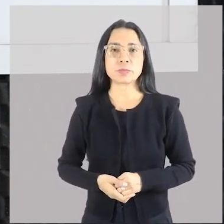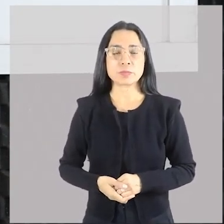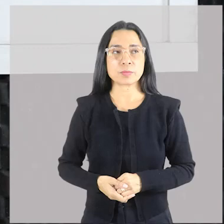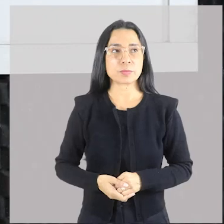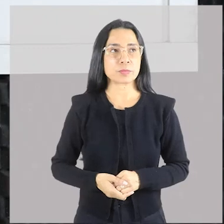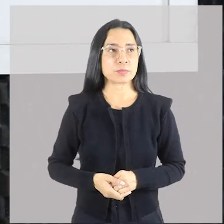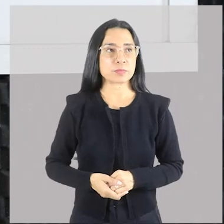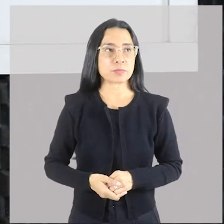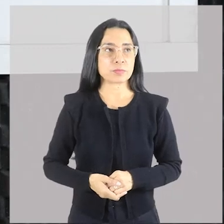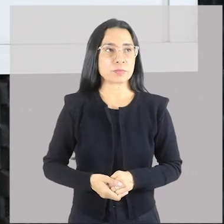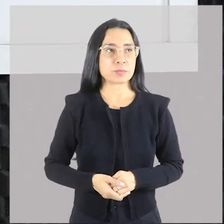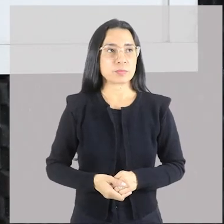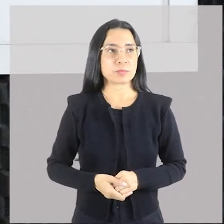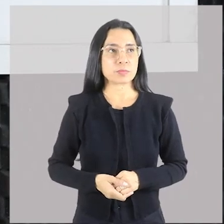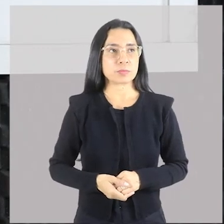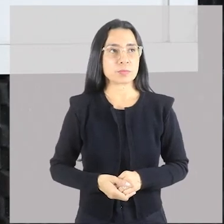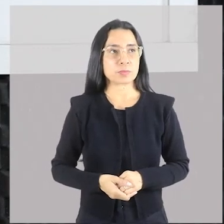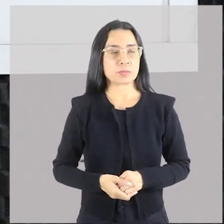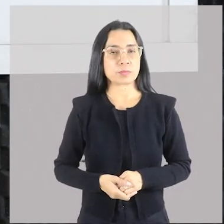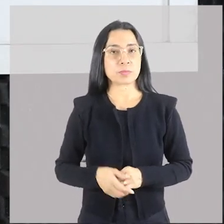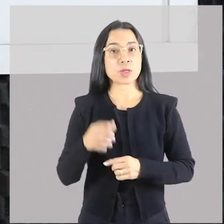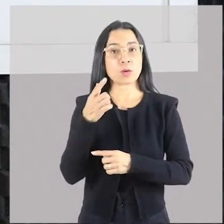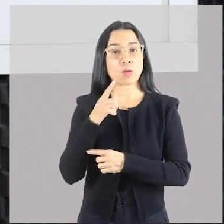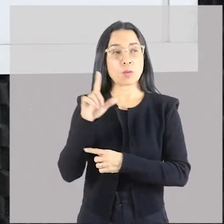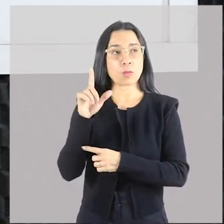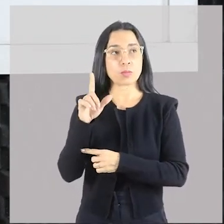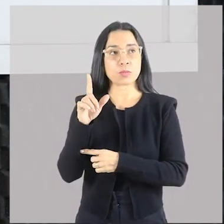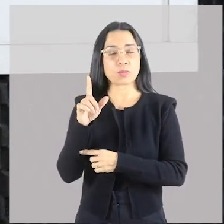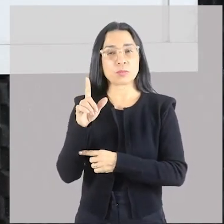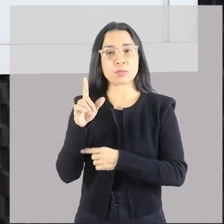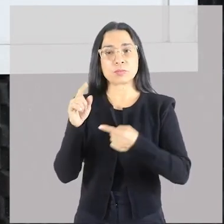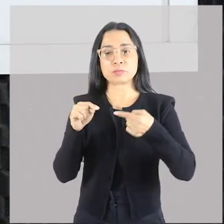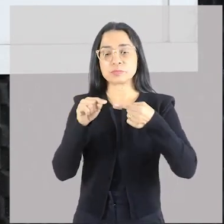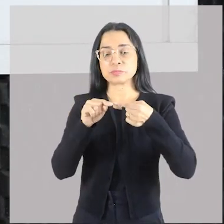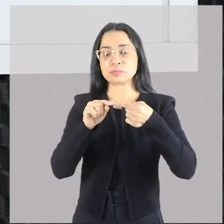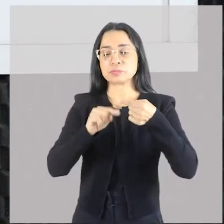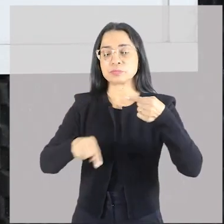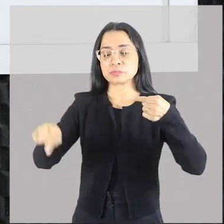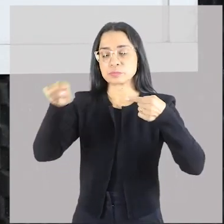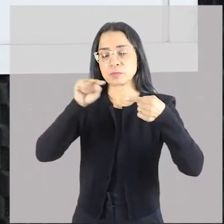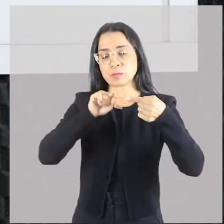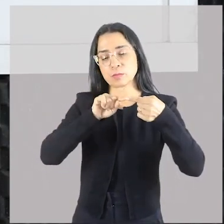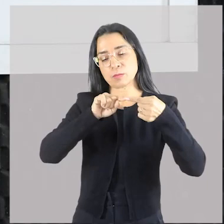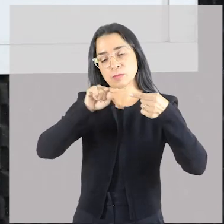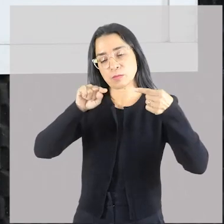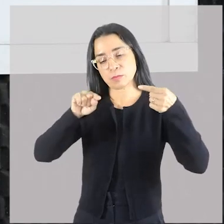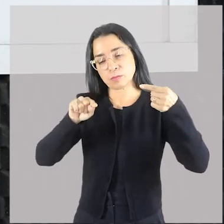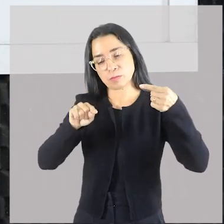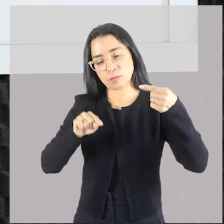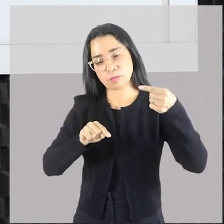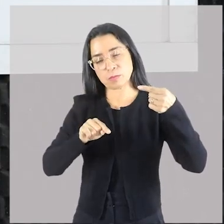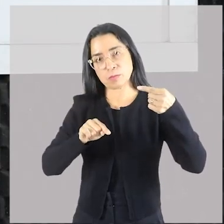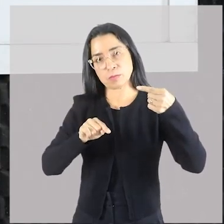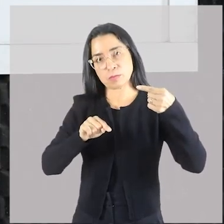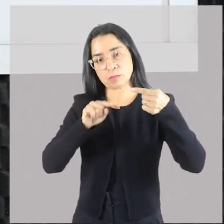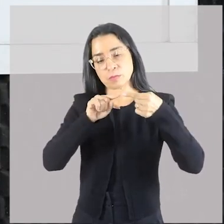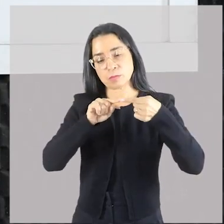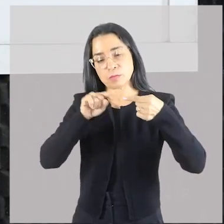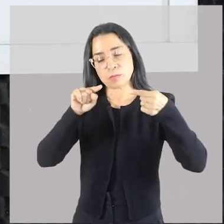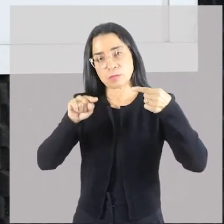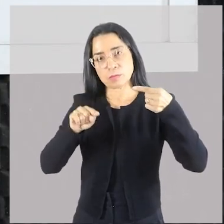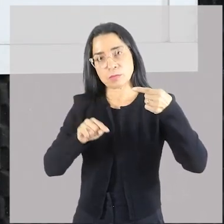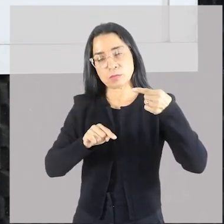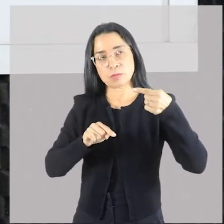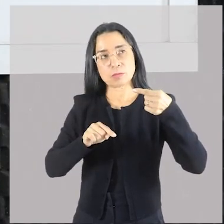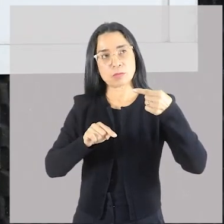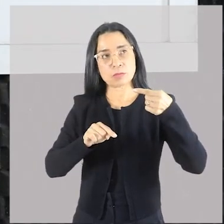segmento que liga dois pontos da circunferência, aqui ligou um ponto A, um ponto B